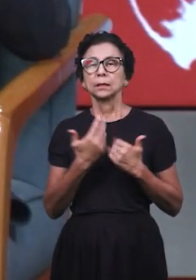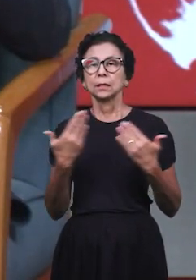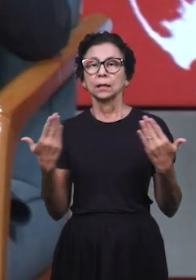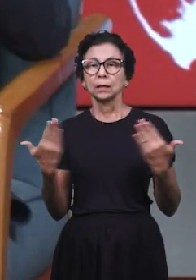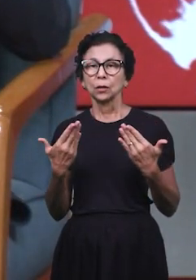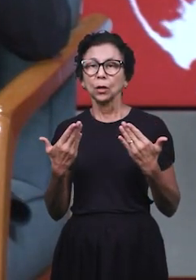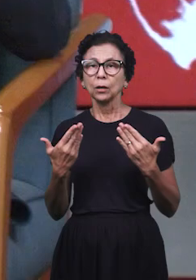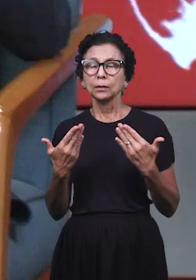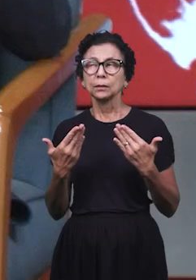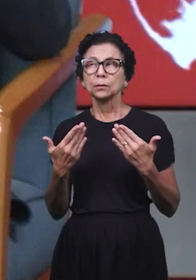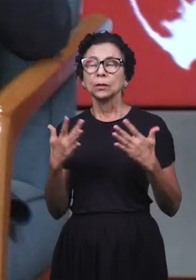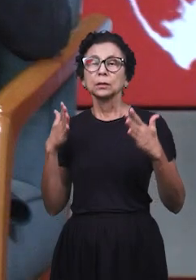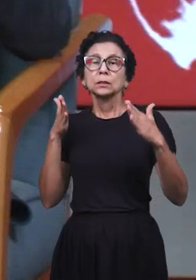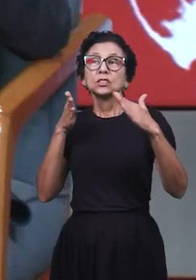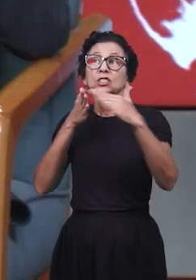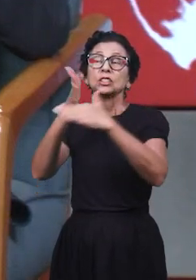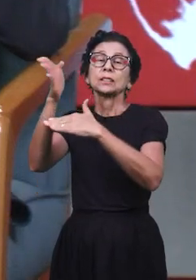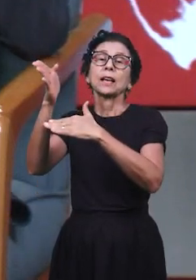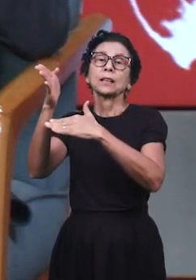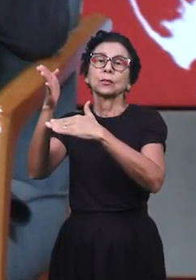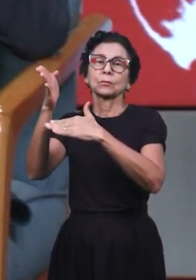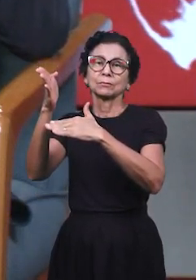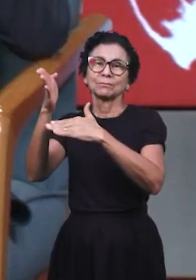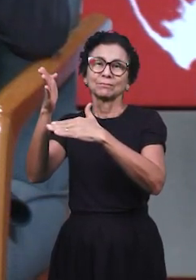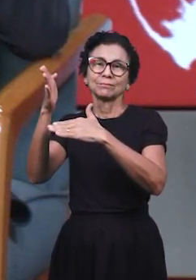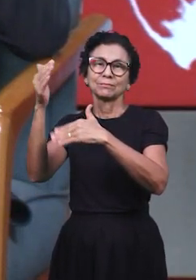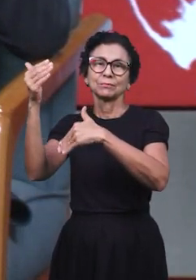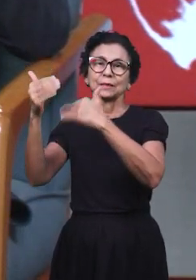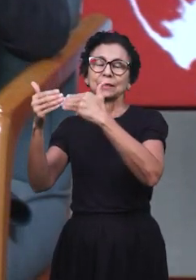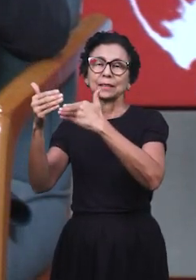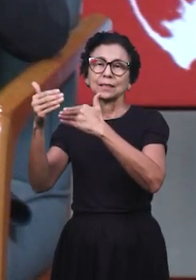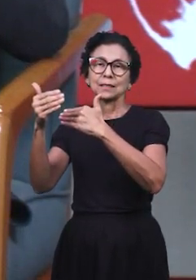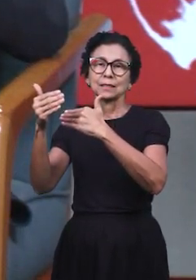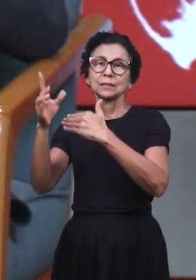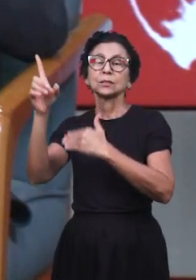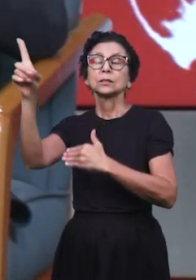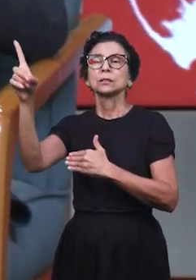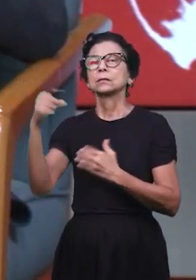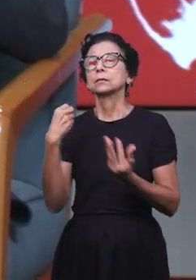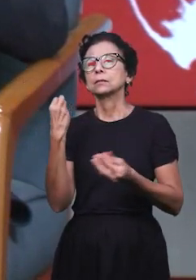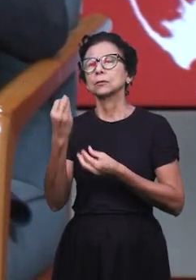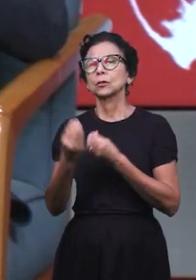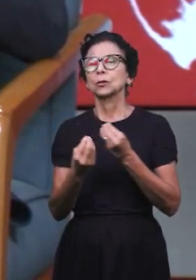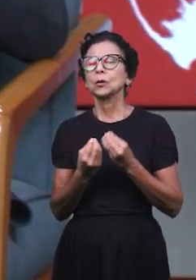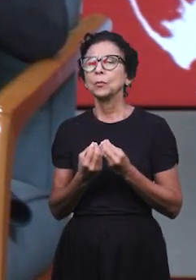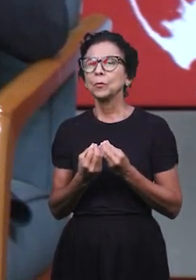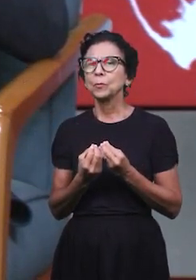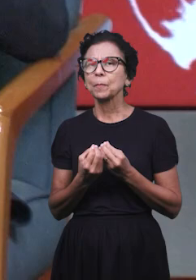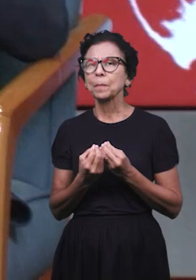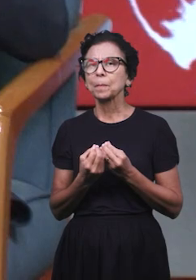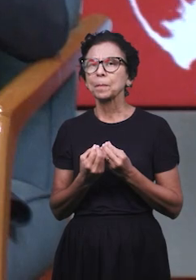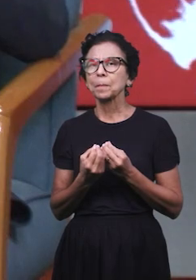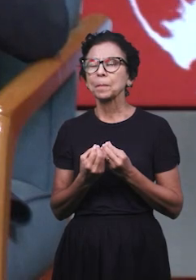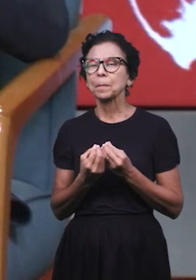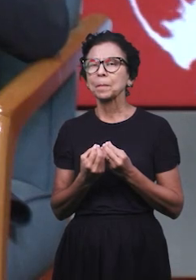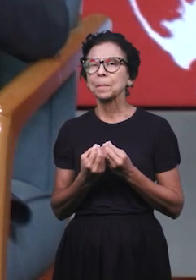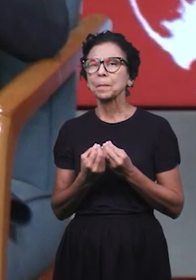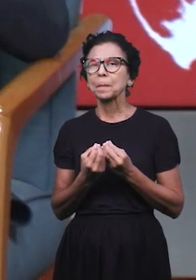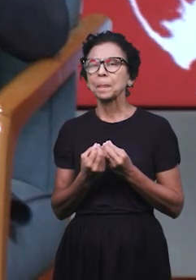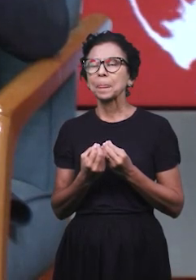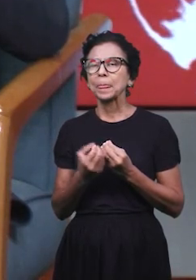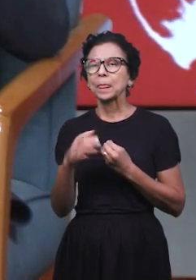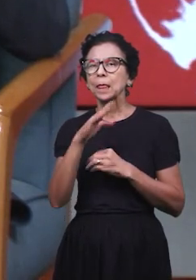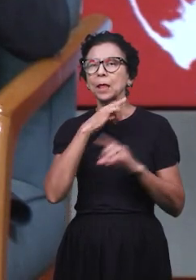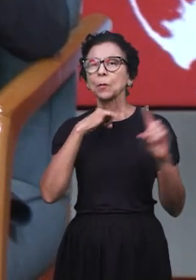aos santos. Mas de que forma? Através de quê? Através do sacrifício da cruz. Qual foi